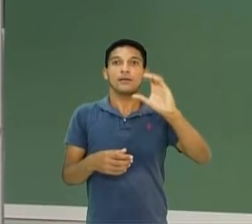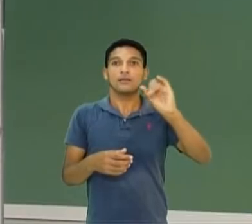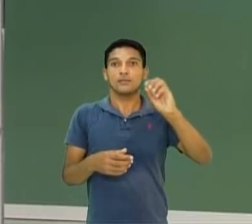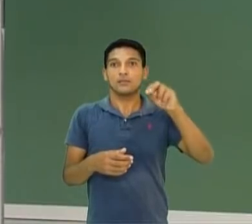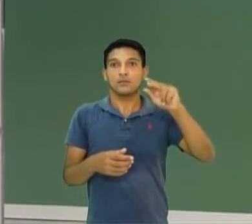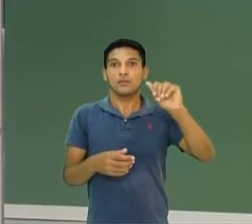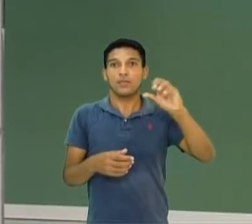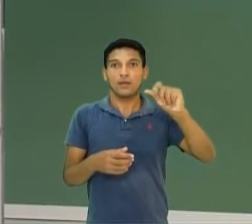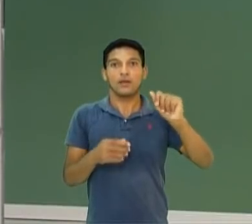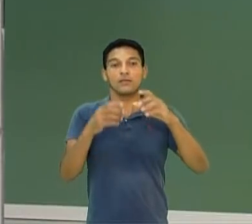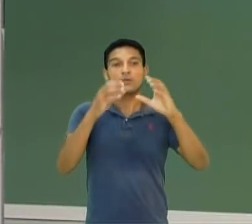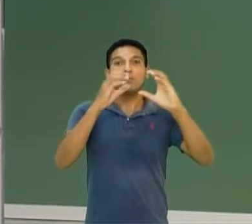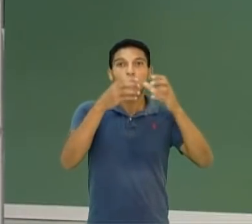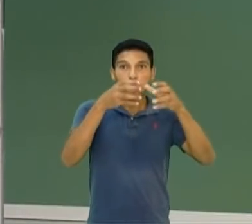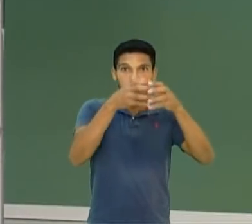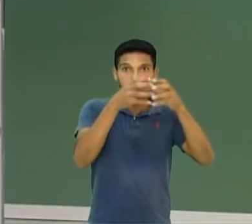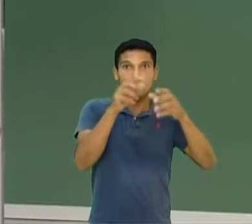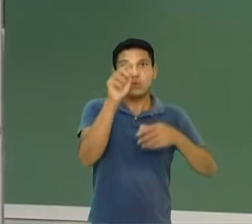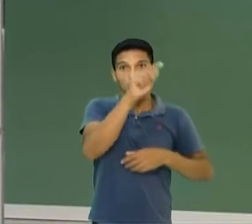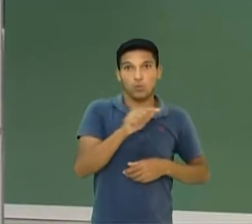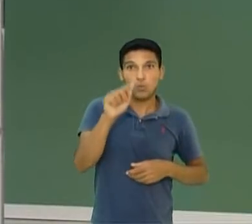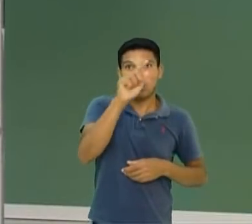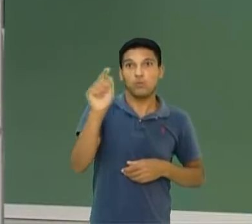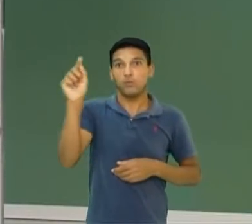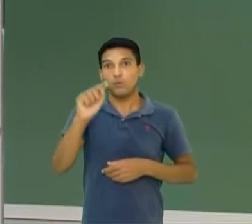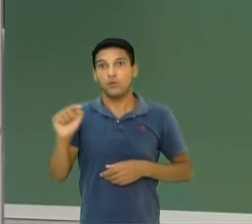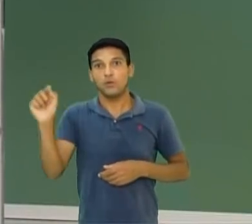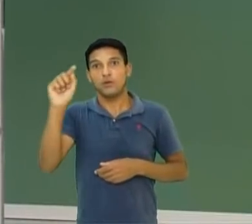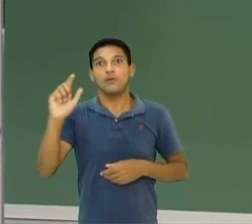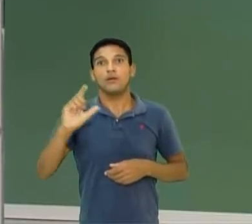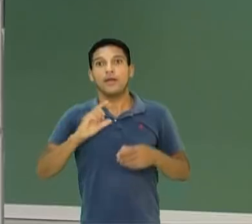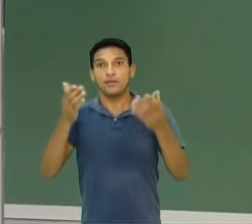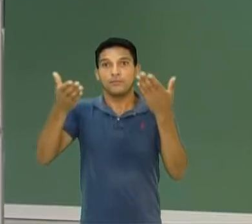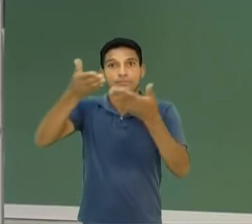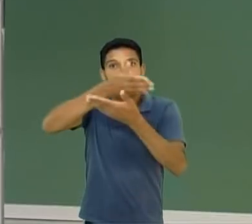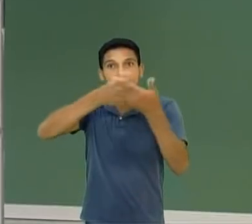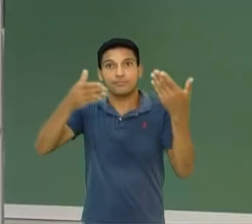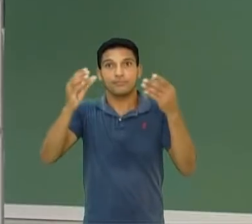ok? Tempinho para vocês e nós já voltamos.